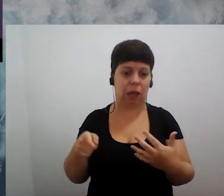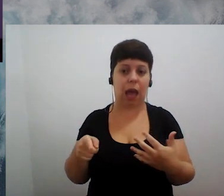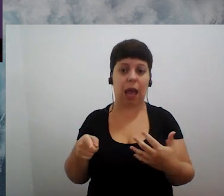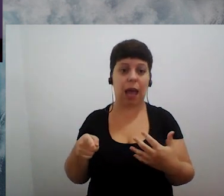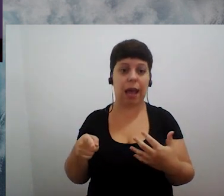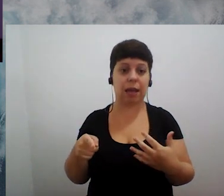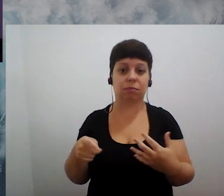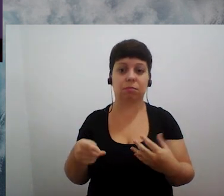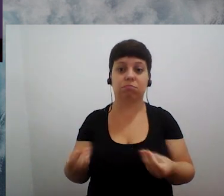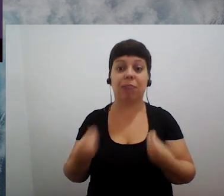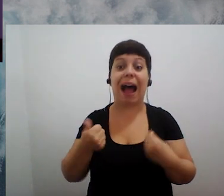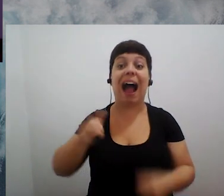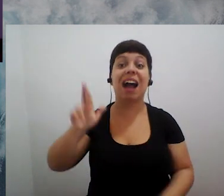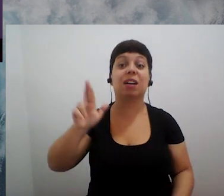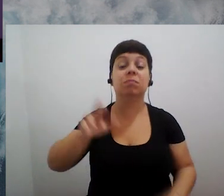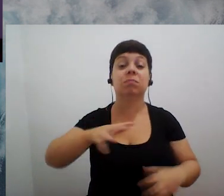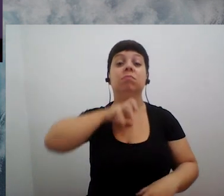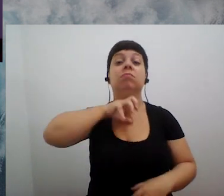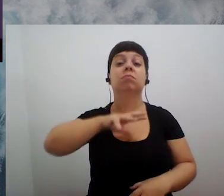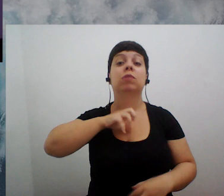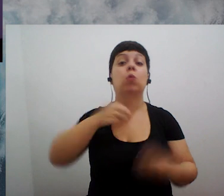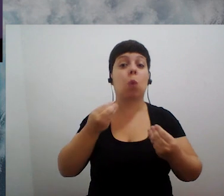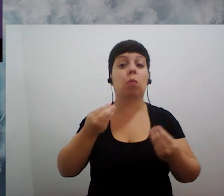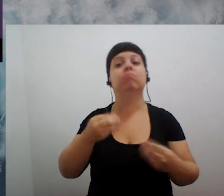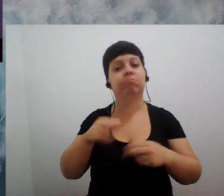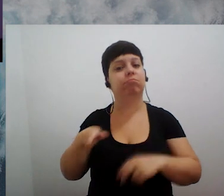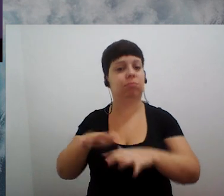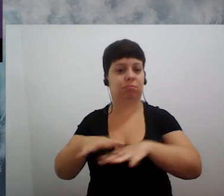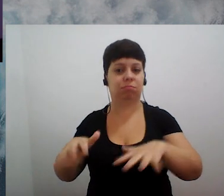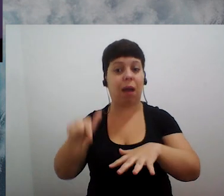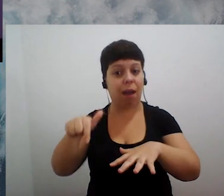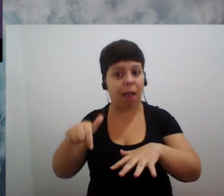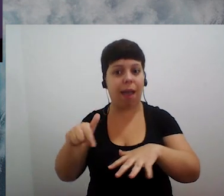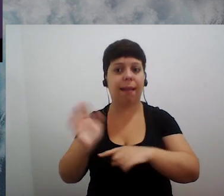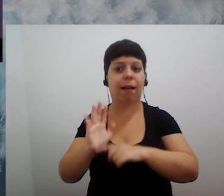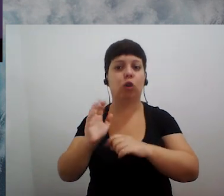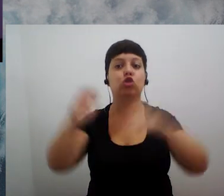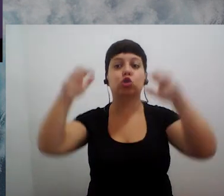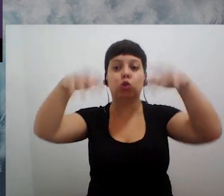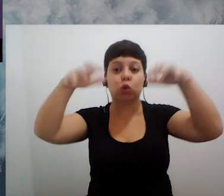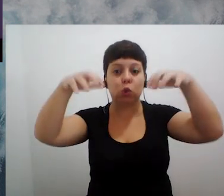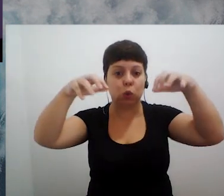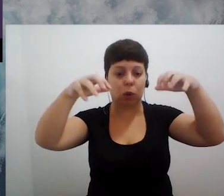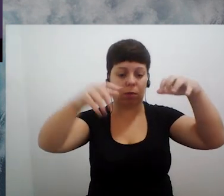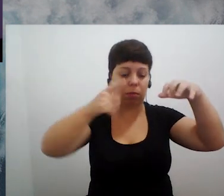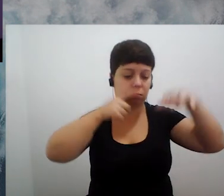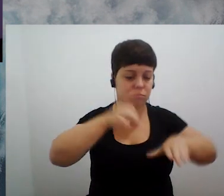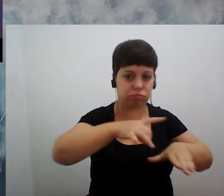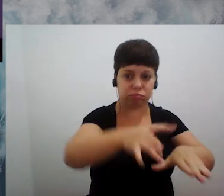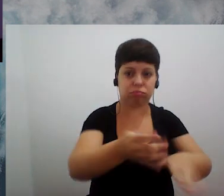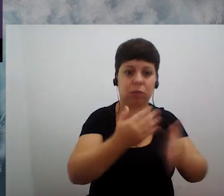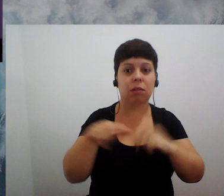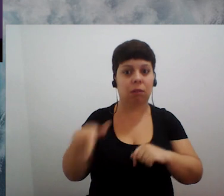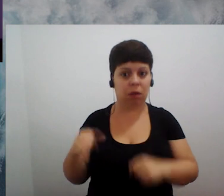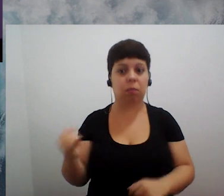Ele garante que a gente respire, né? Ele garante que tenha chuva, né, pra gente poder comer.